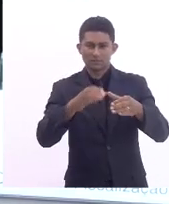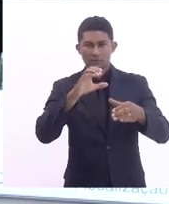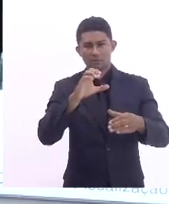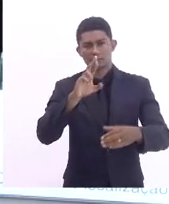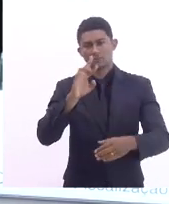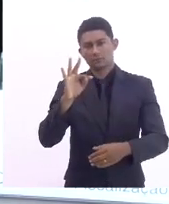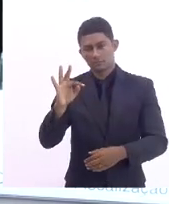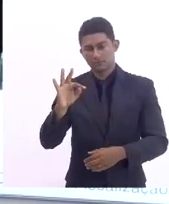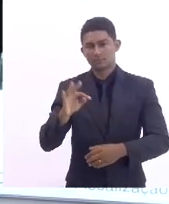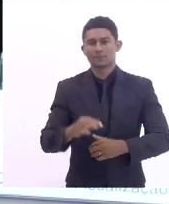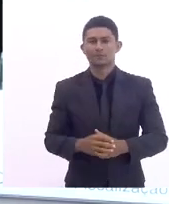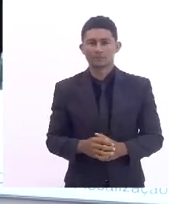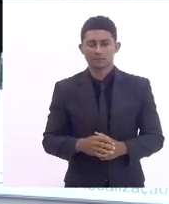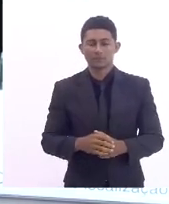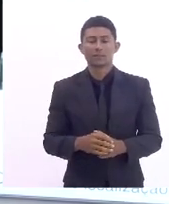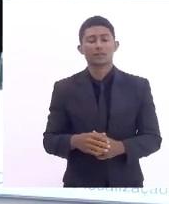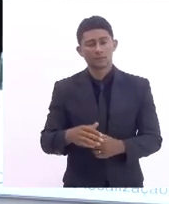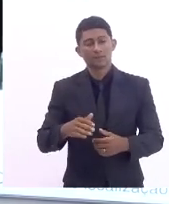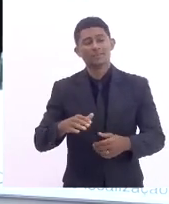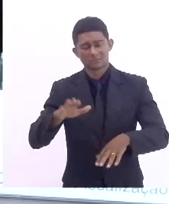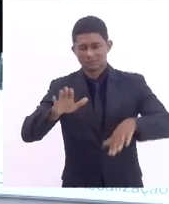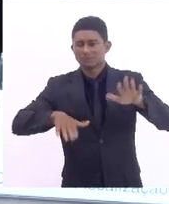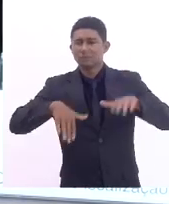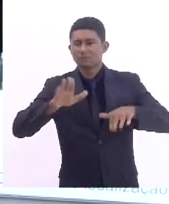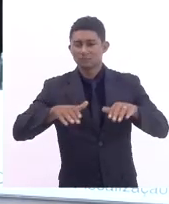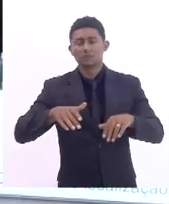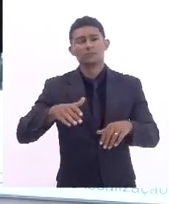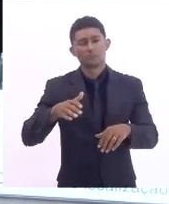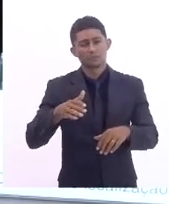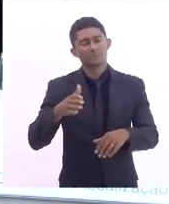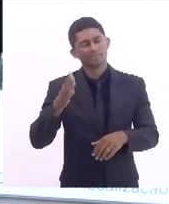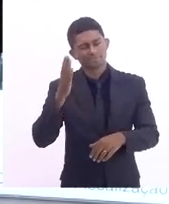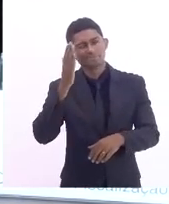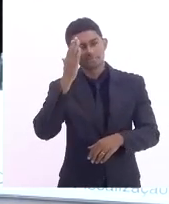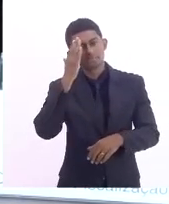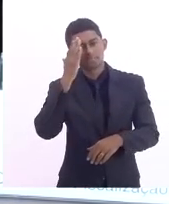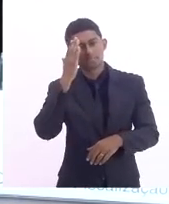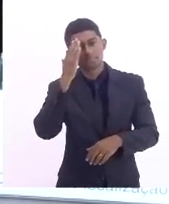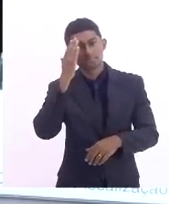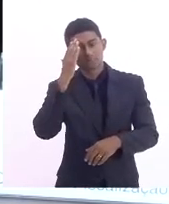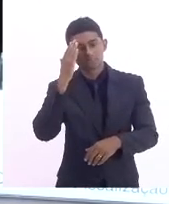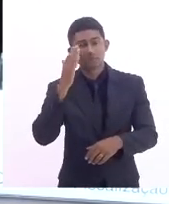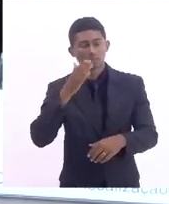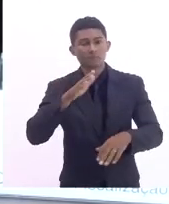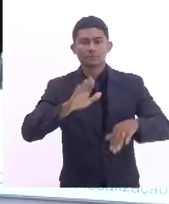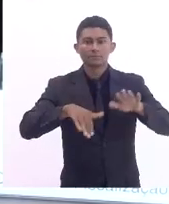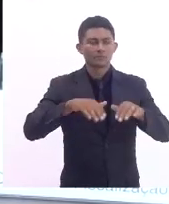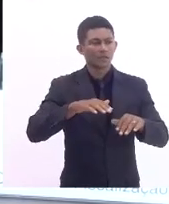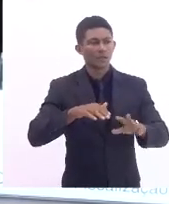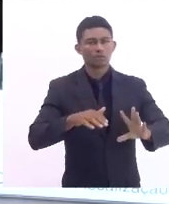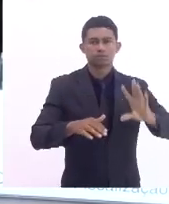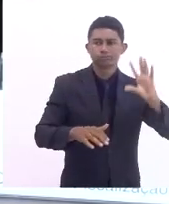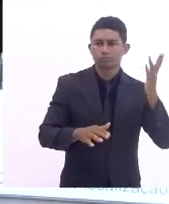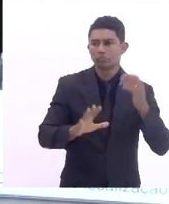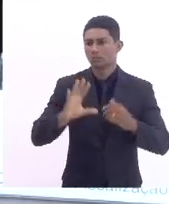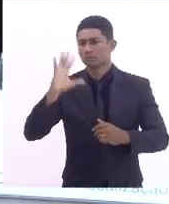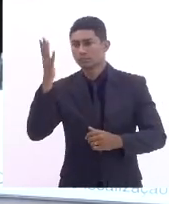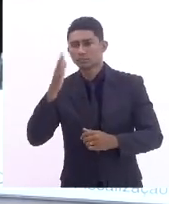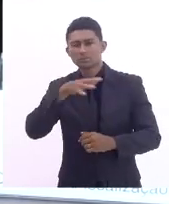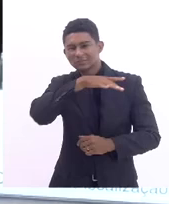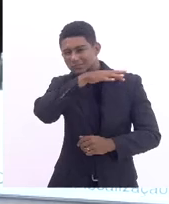Pese situações que a gente sabe que não não não veio muito bem não deve ter pa no momento mas depois